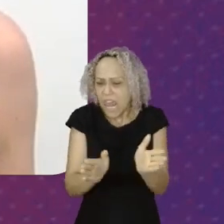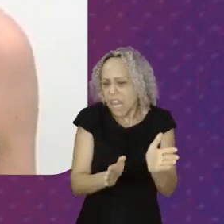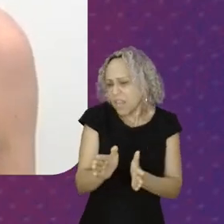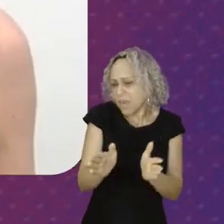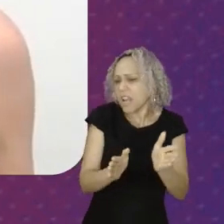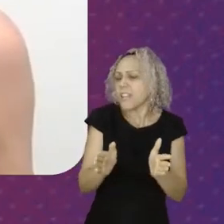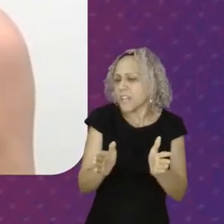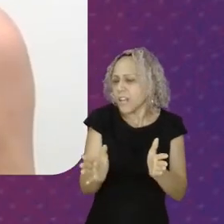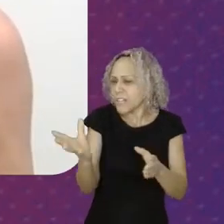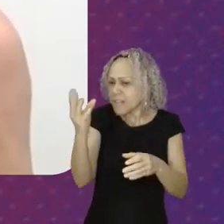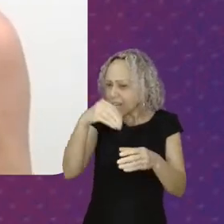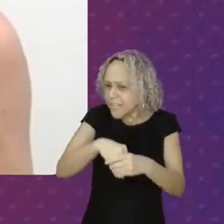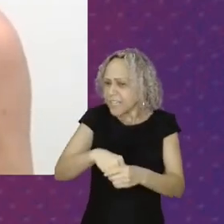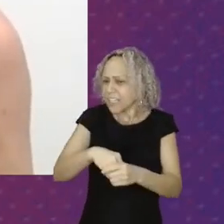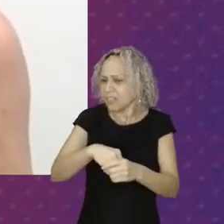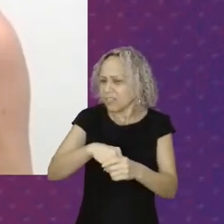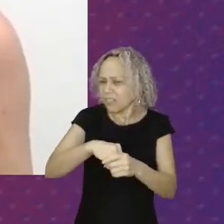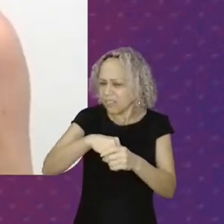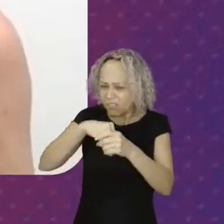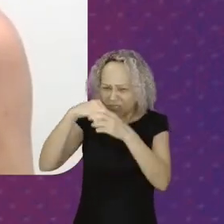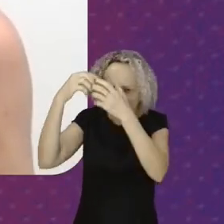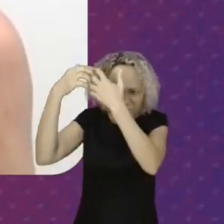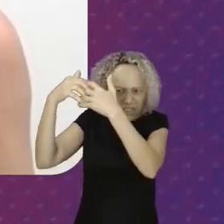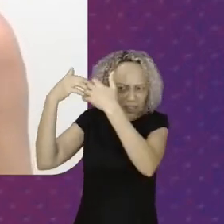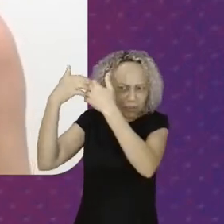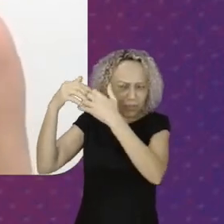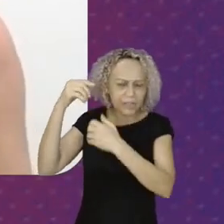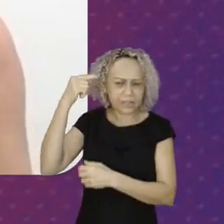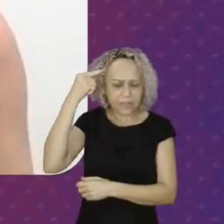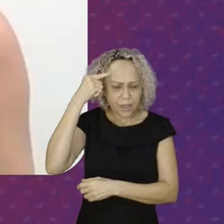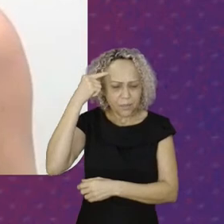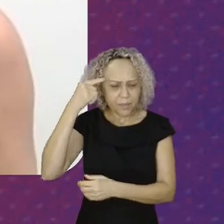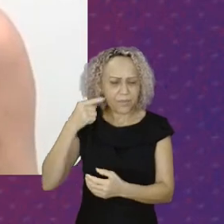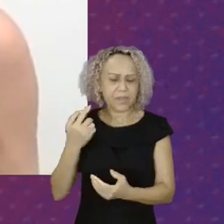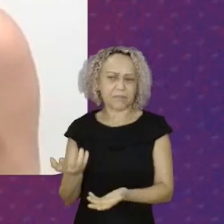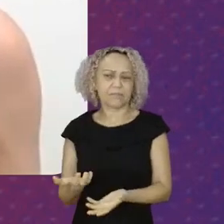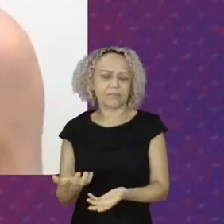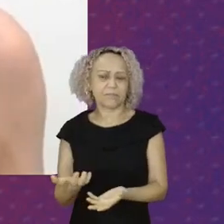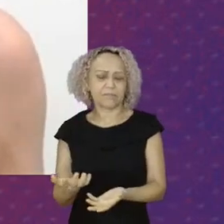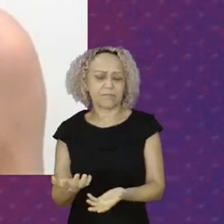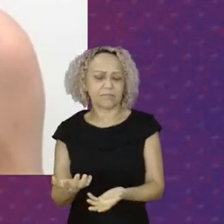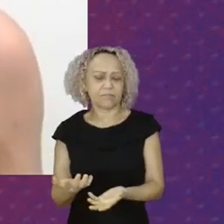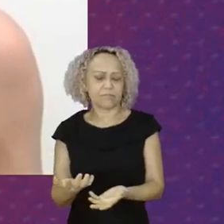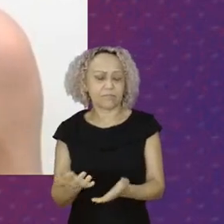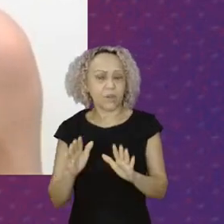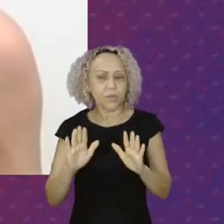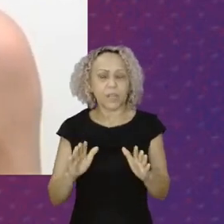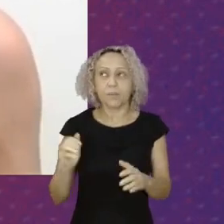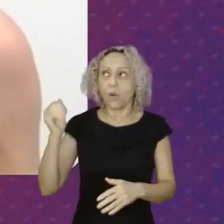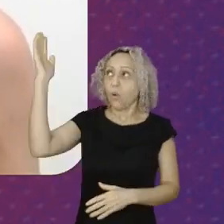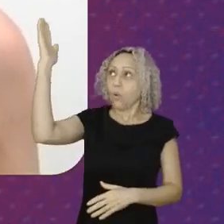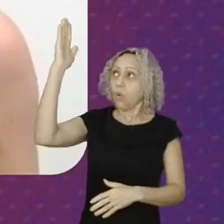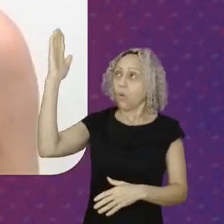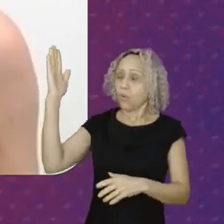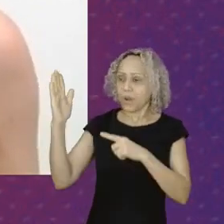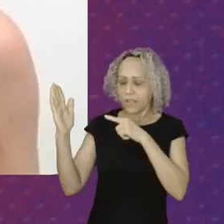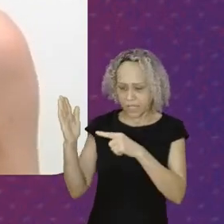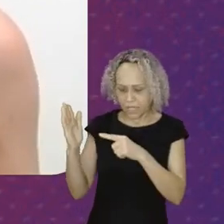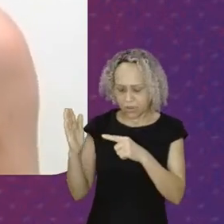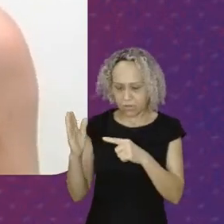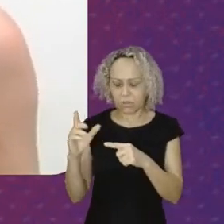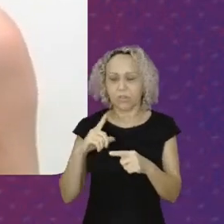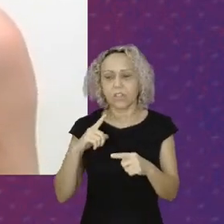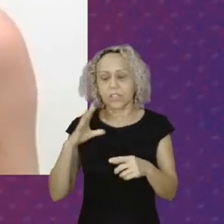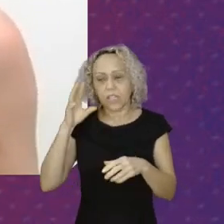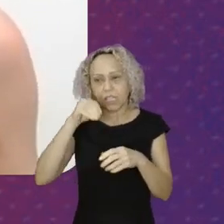né? Hoje o Brasil é signatário de um tratado internacional de direitos